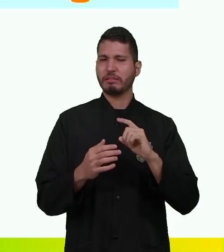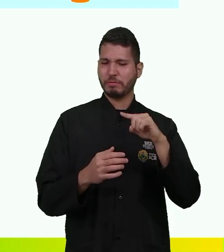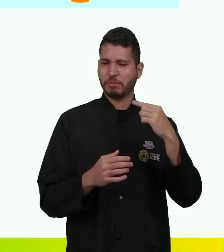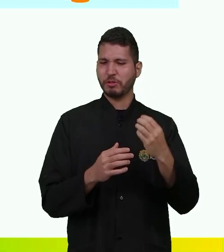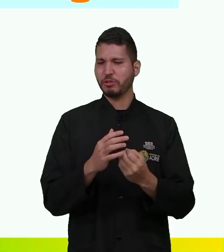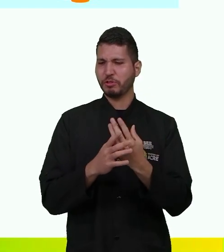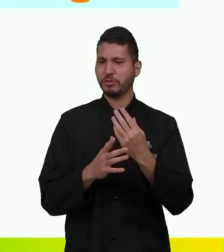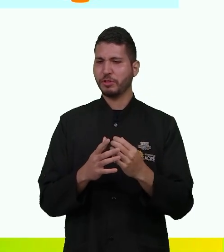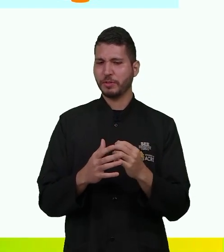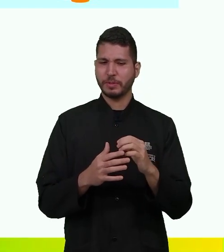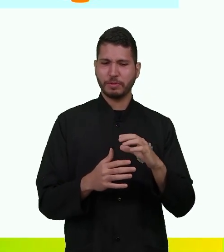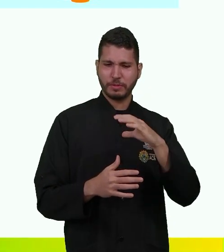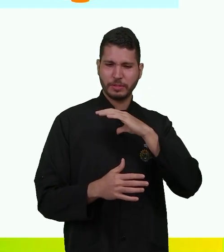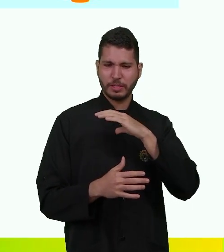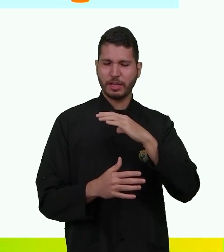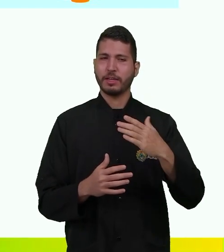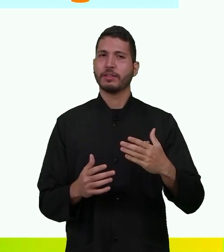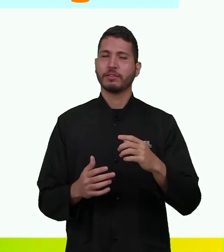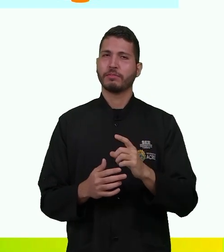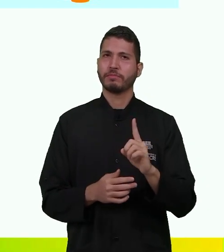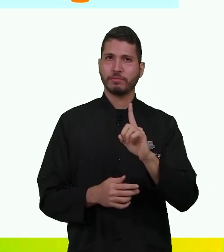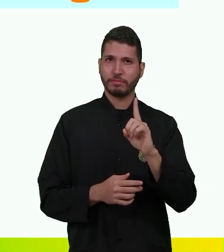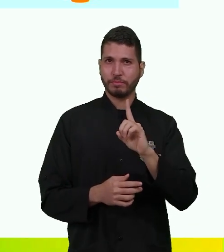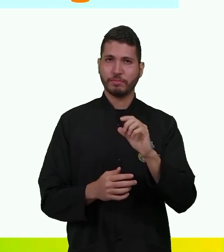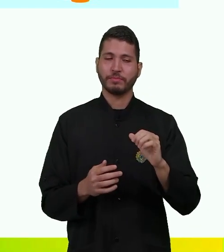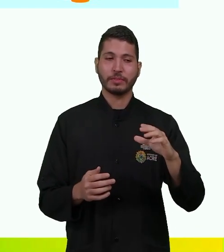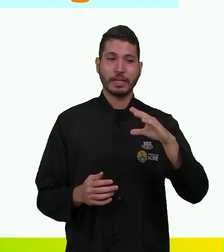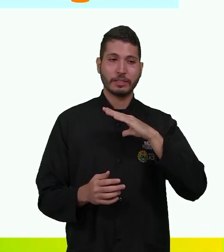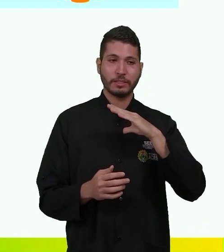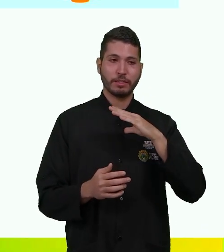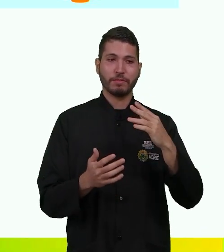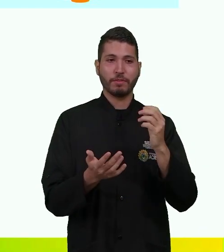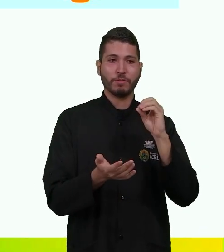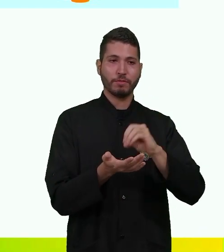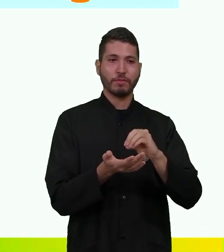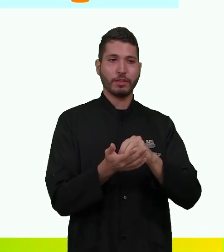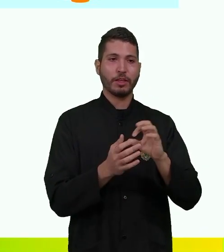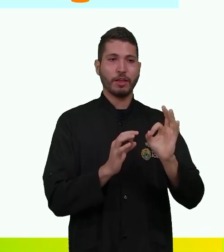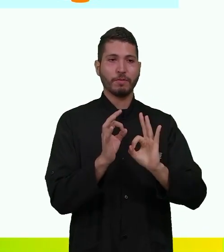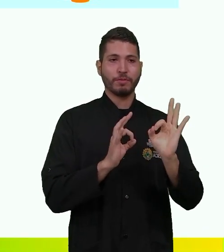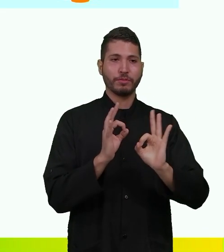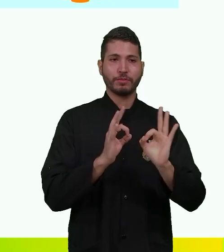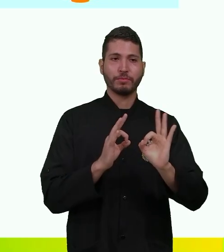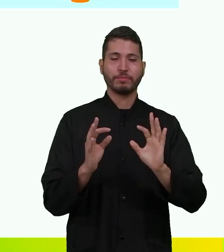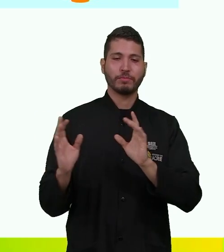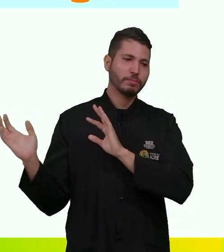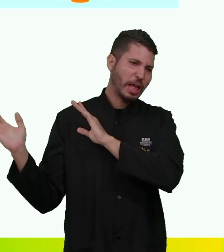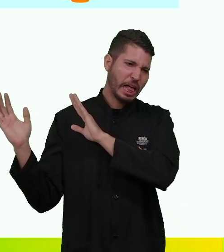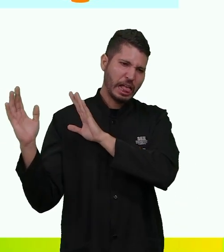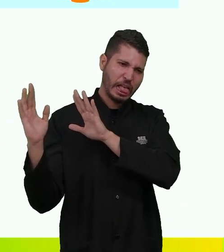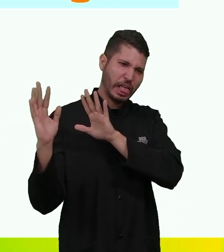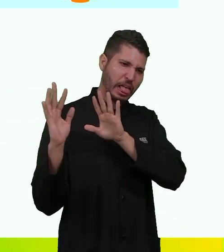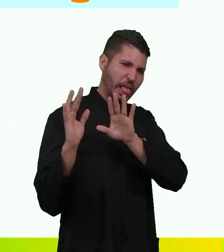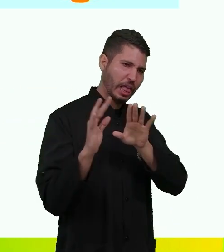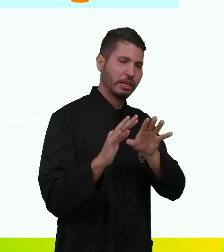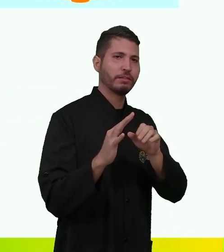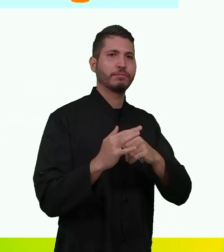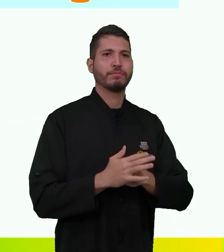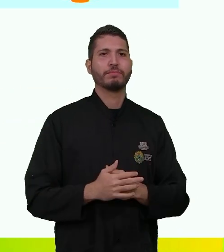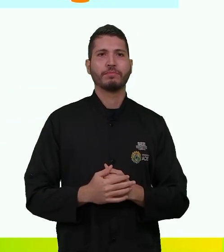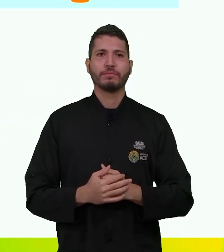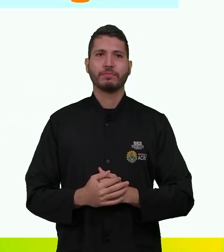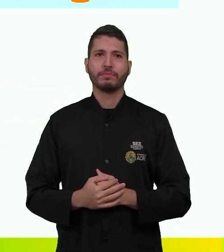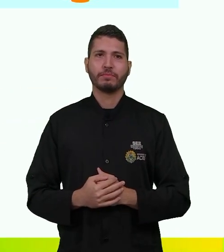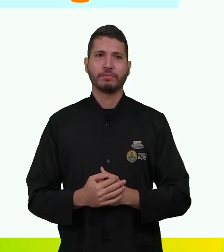não, porque as cidades passaram a crescer de forma desordenada, mas metrópole é uma cidade